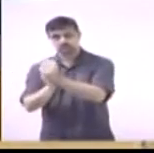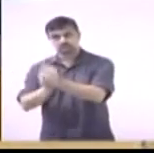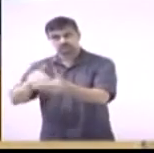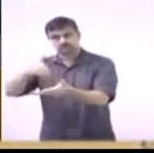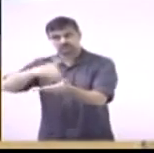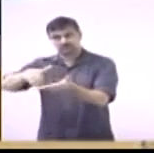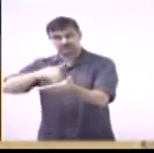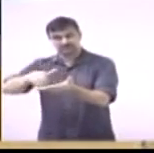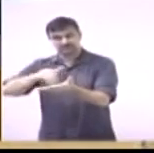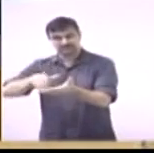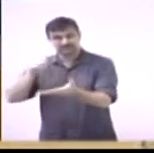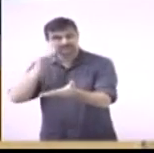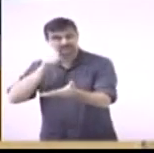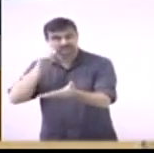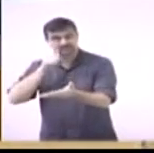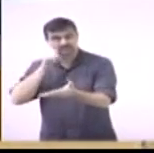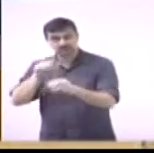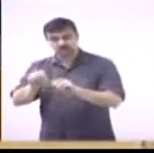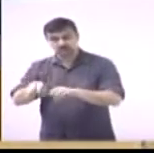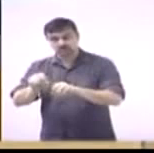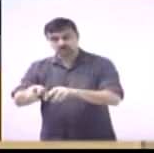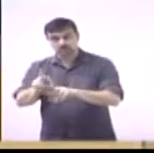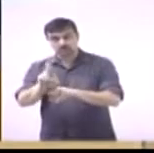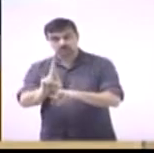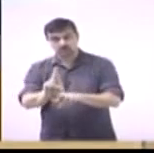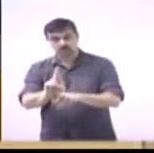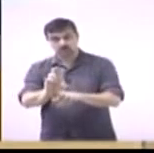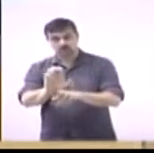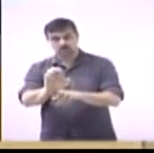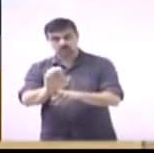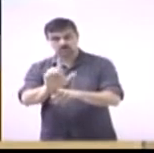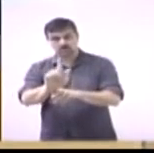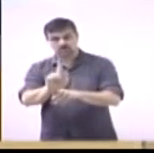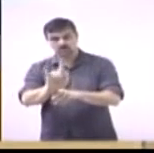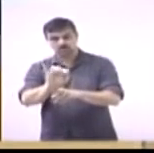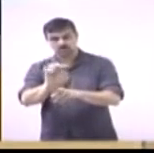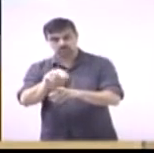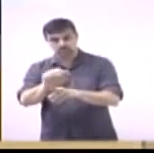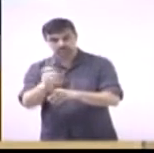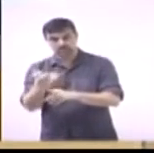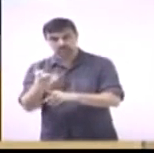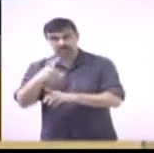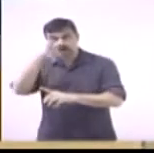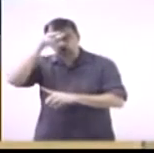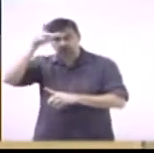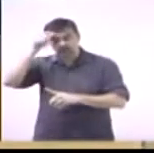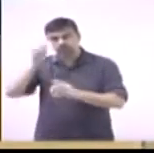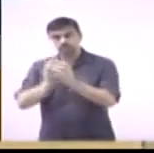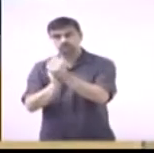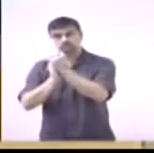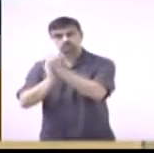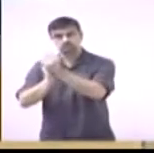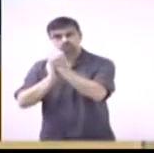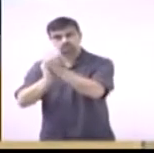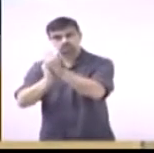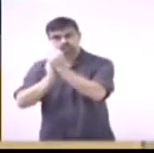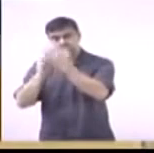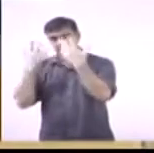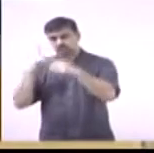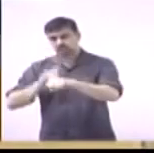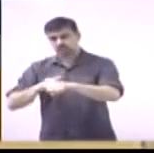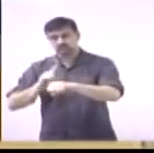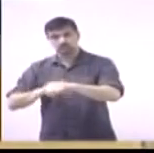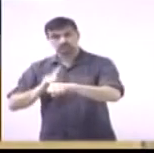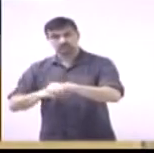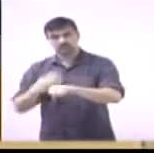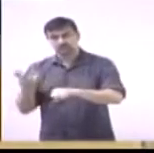de Educação, Regina Marciano, o prefeito, José Pavan Júnior, por, em tão pouco